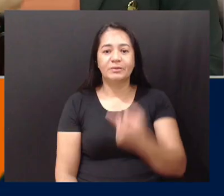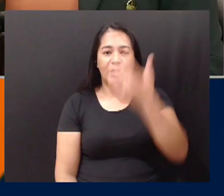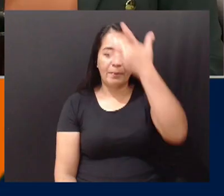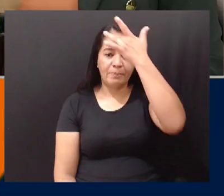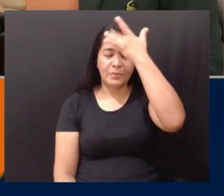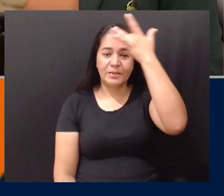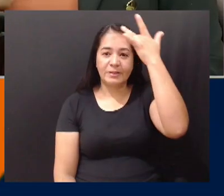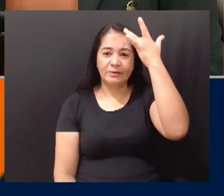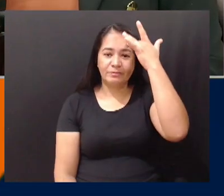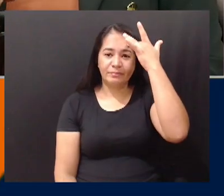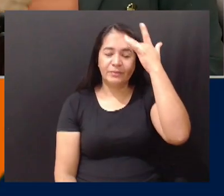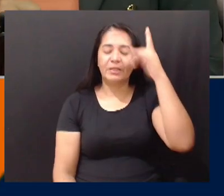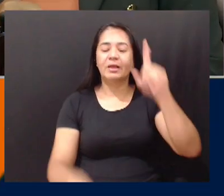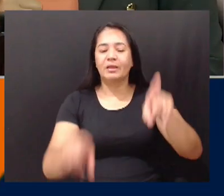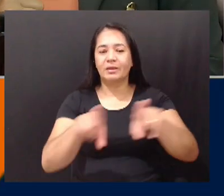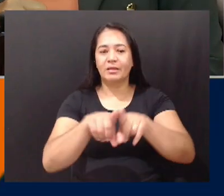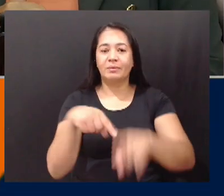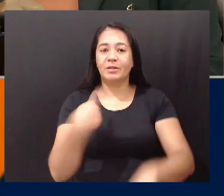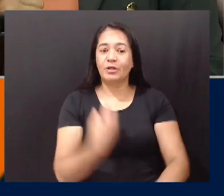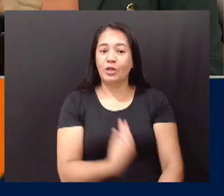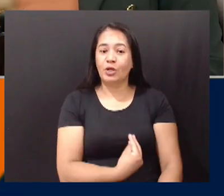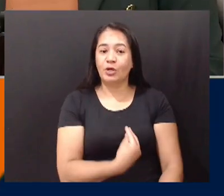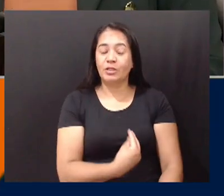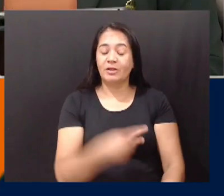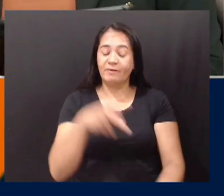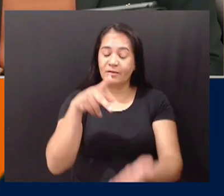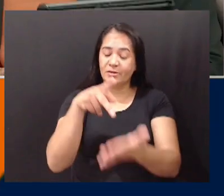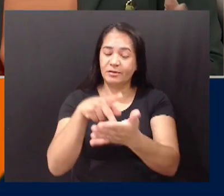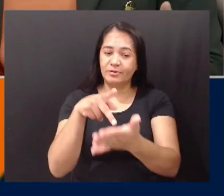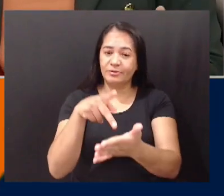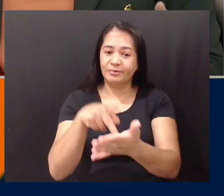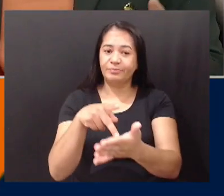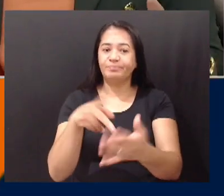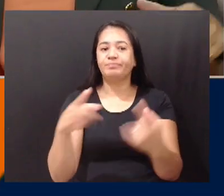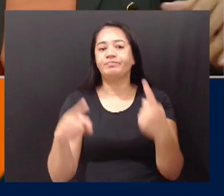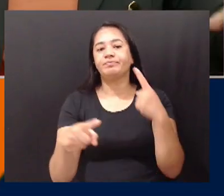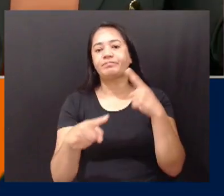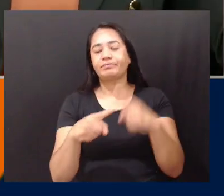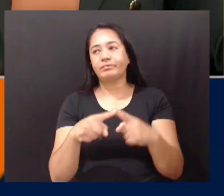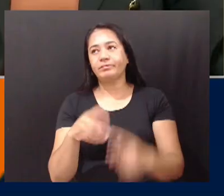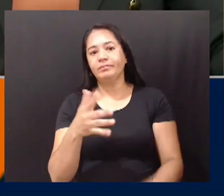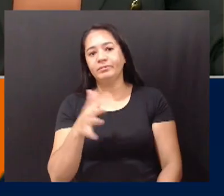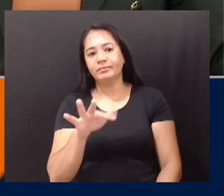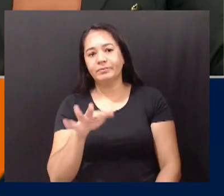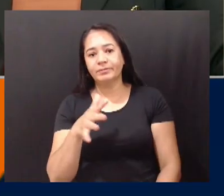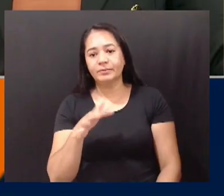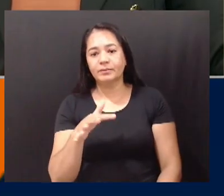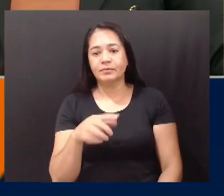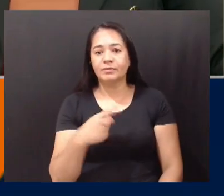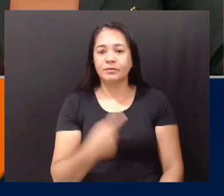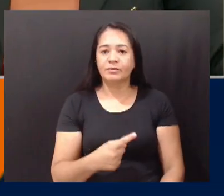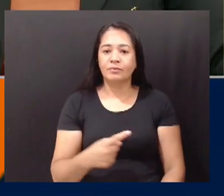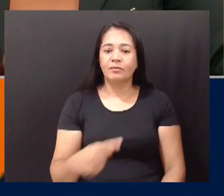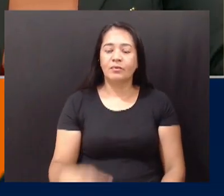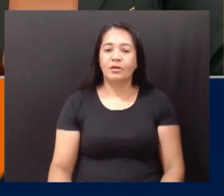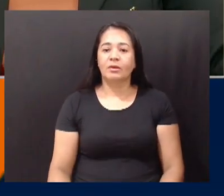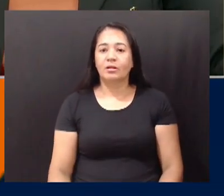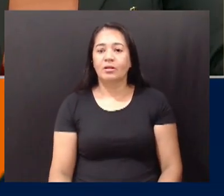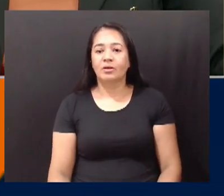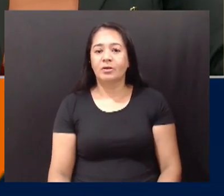da nossa vida real, porque às vezes a gente deixa de viver a vida real,